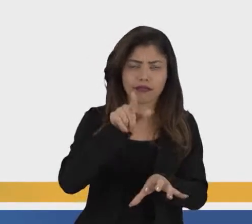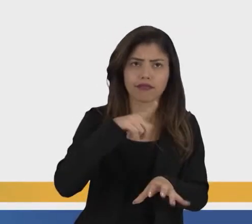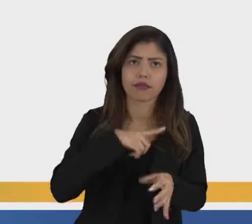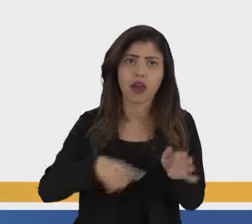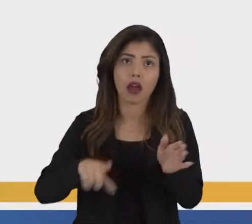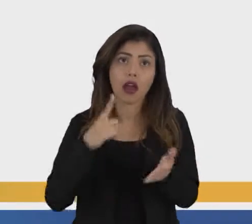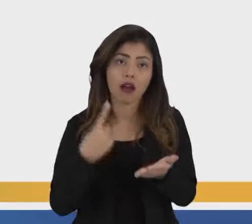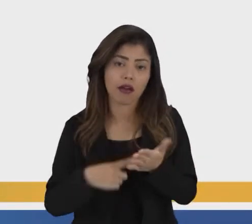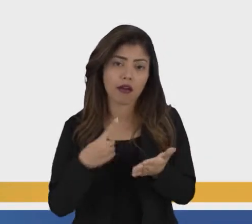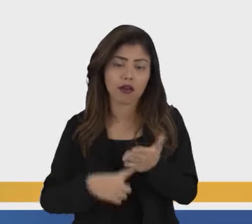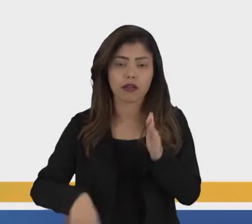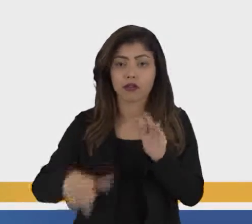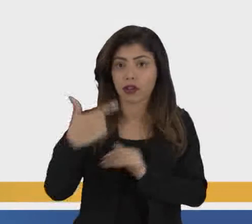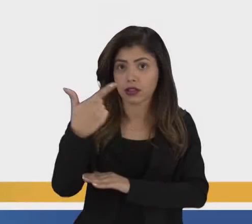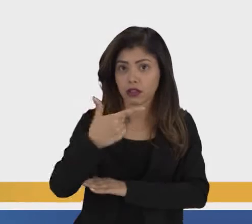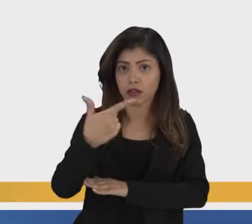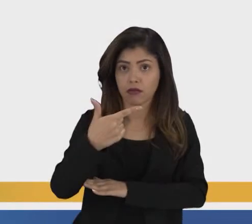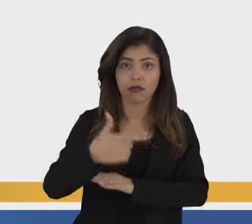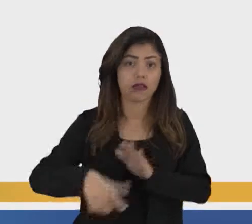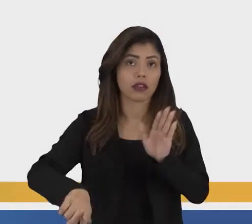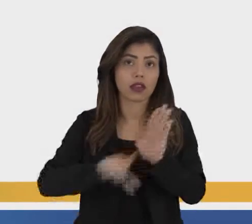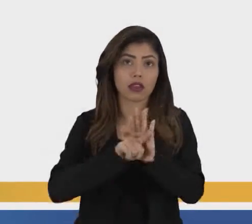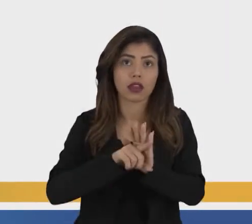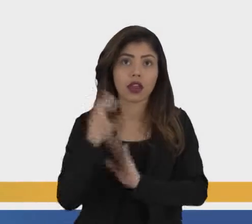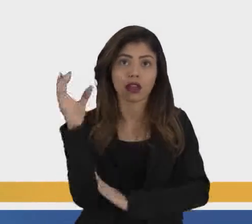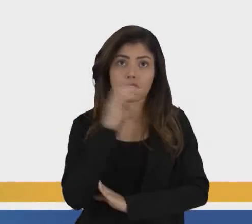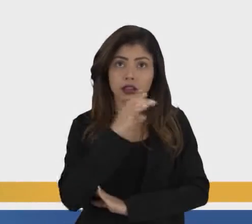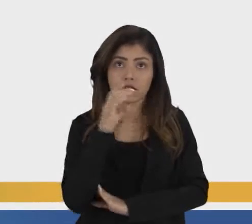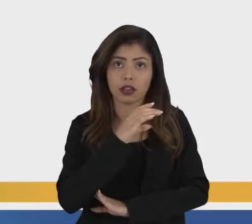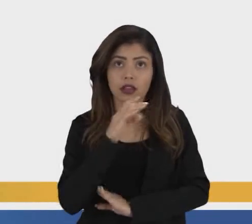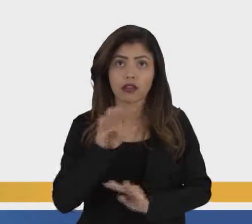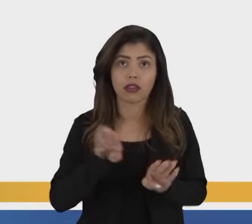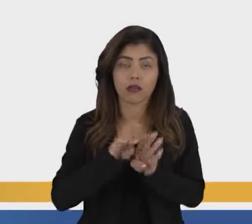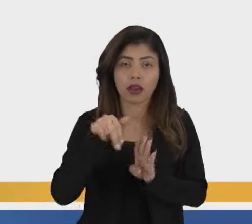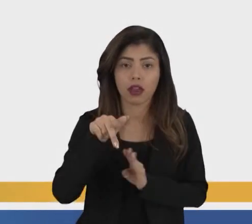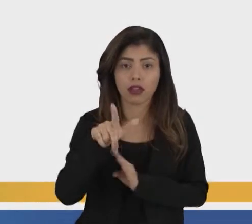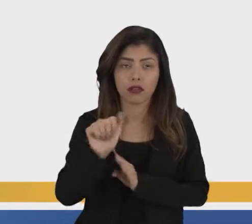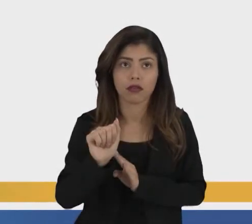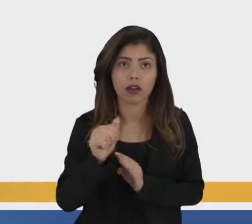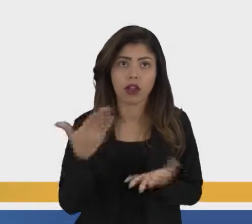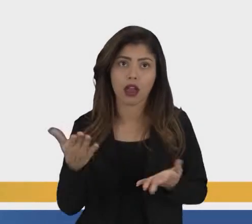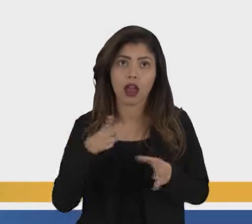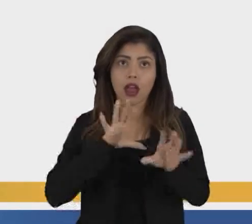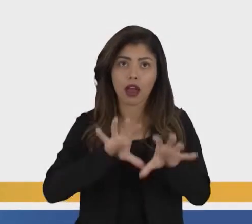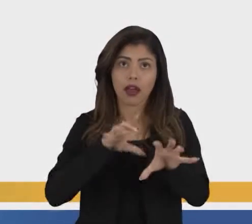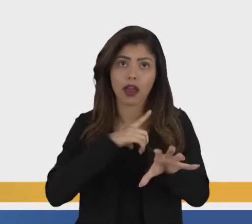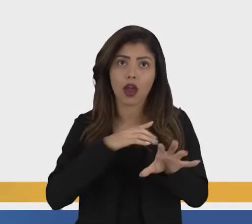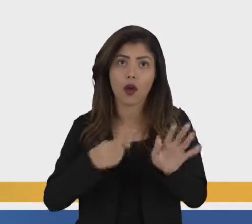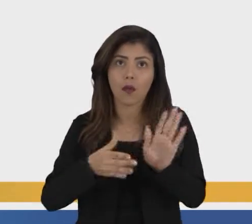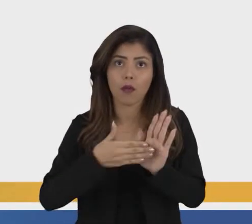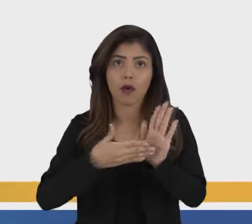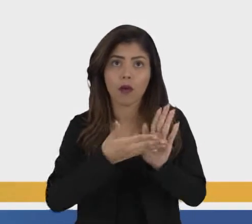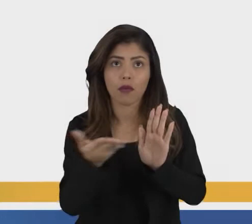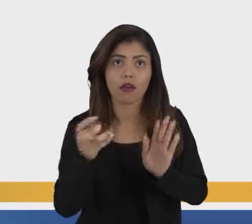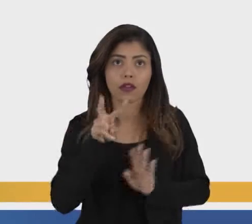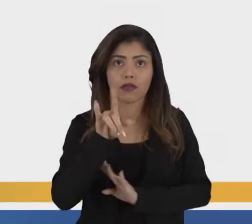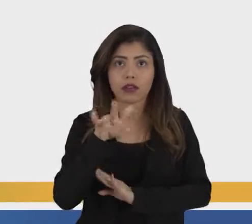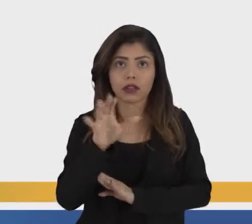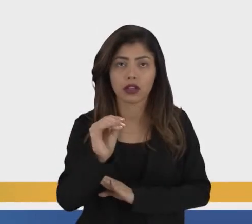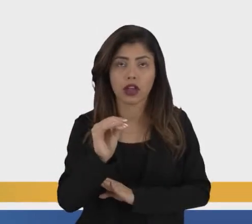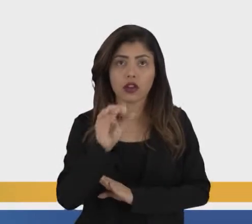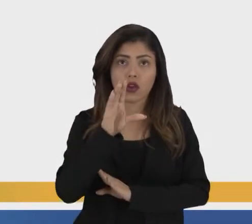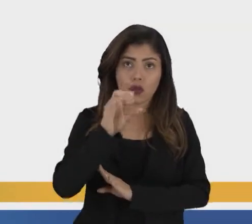seja nula. Assim, de acordo com a segunda lei, a aceleração também é nula. Essa situação impõe